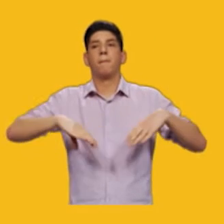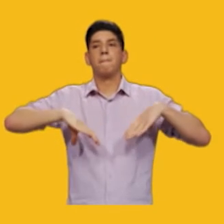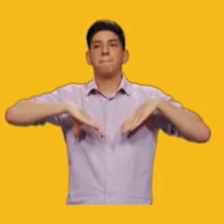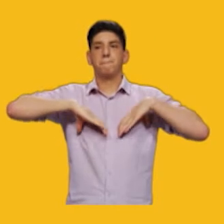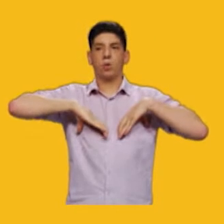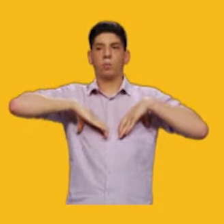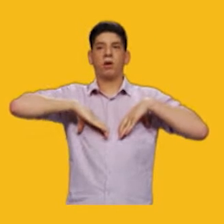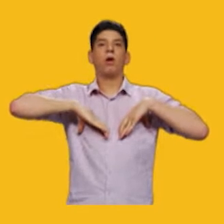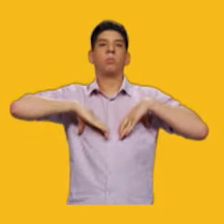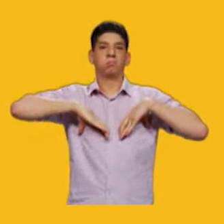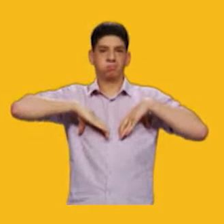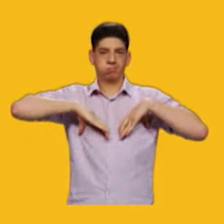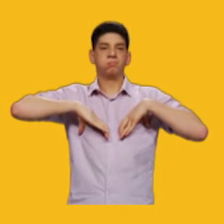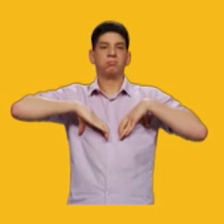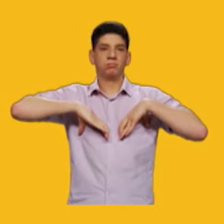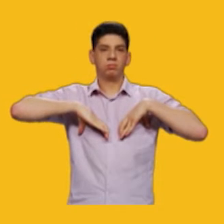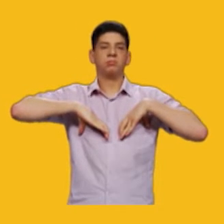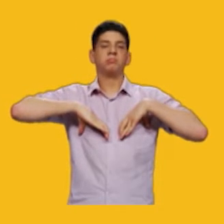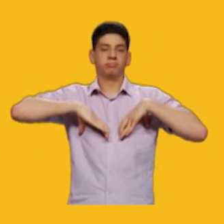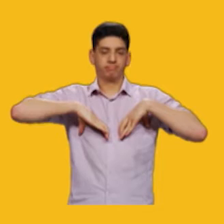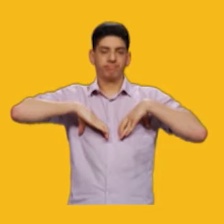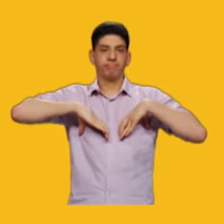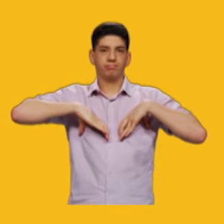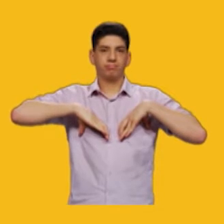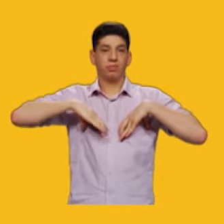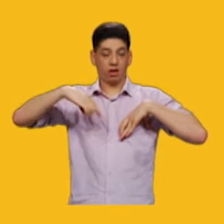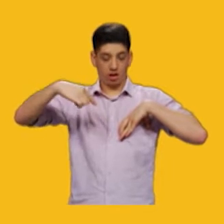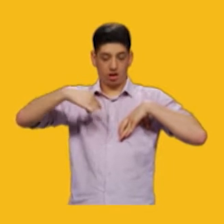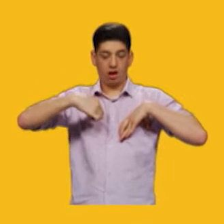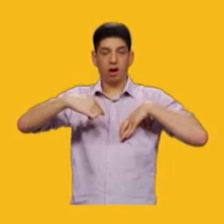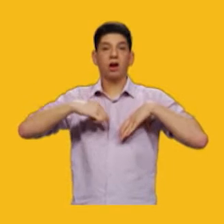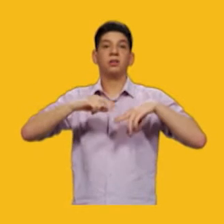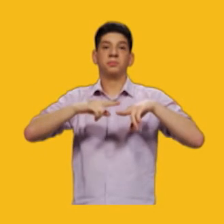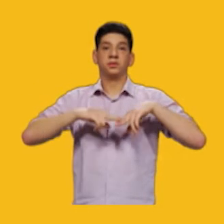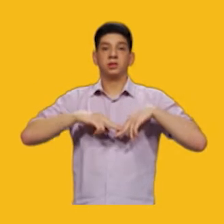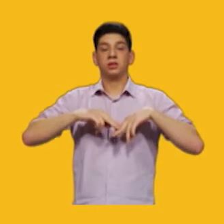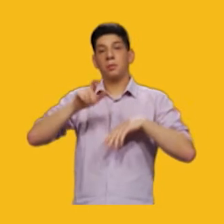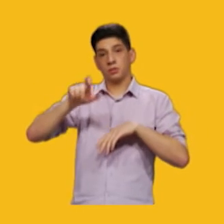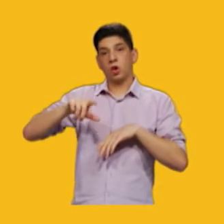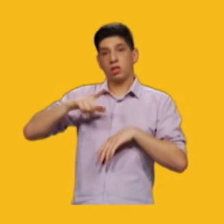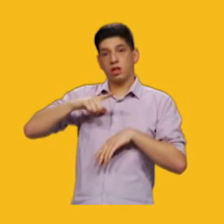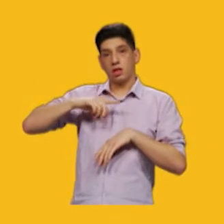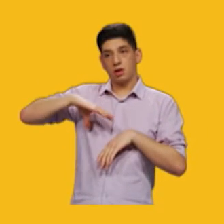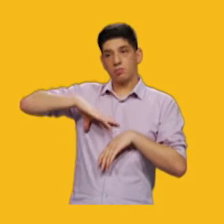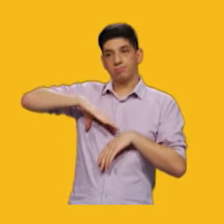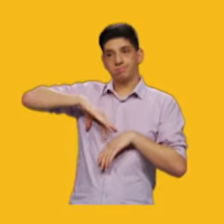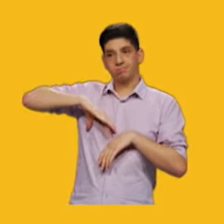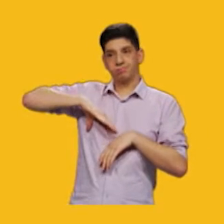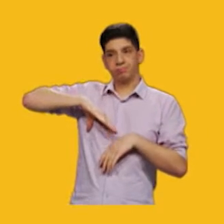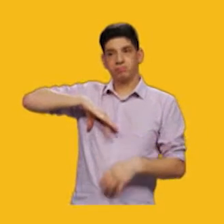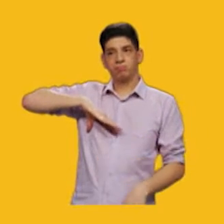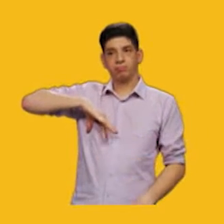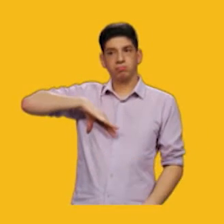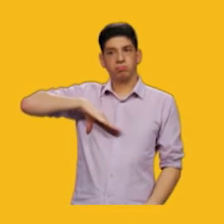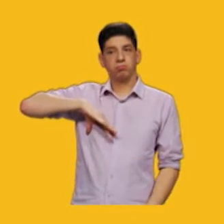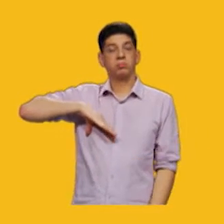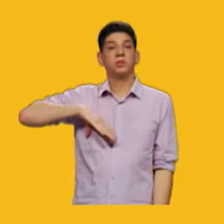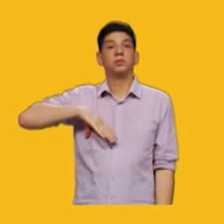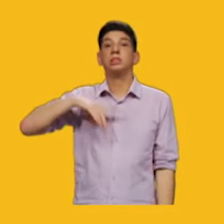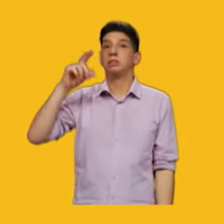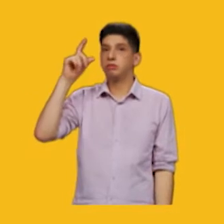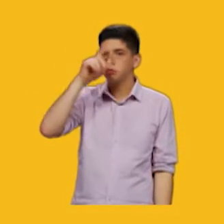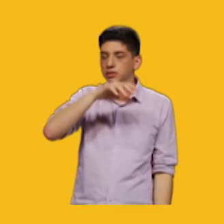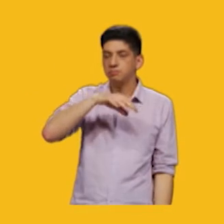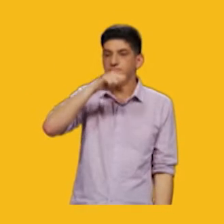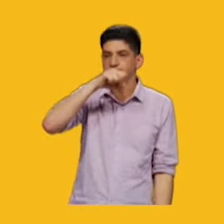atinge os alvéolos pulmonares e lá, por isso que a pessoa com pneumonia ela vai ter muita dificuldade respiratória, ele sente,